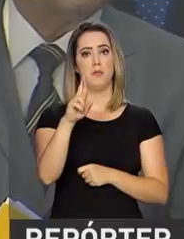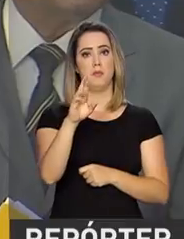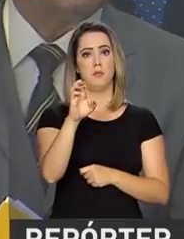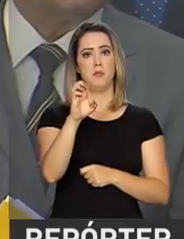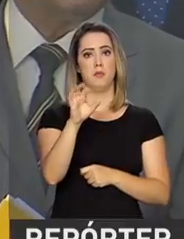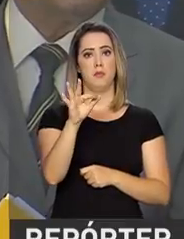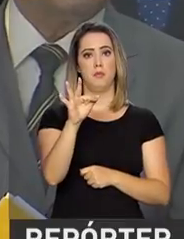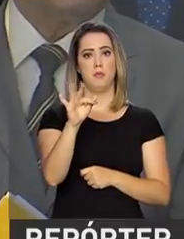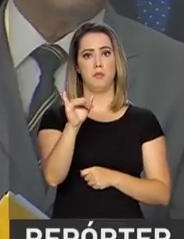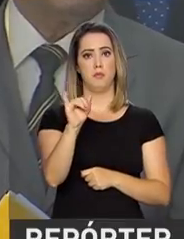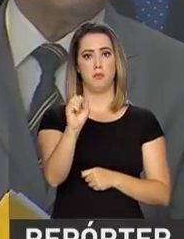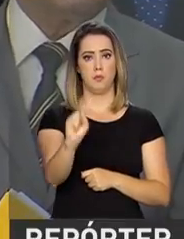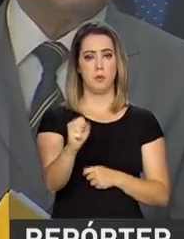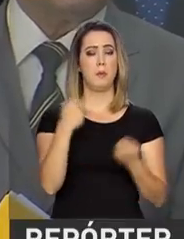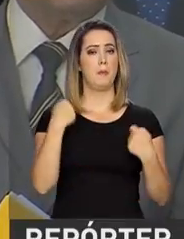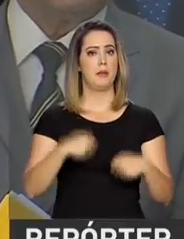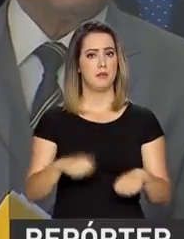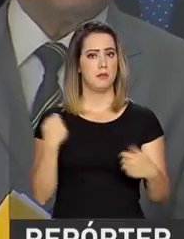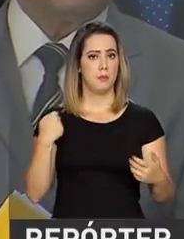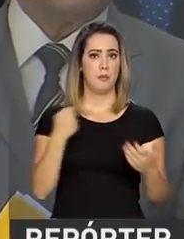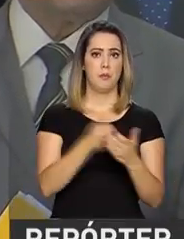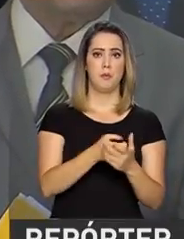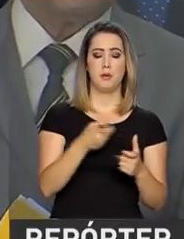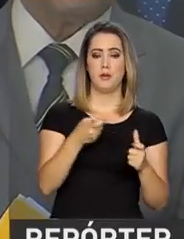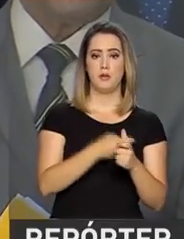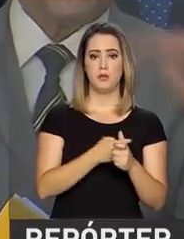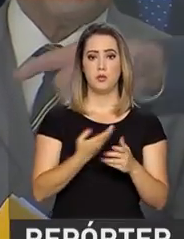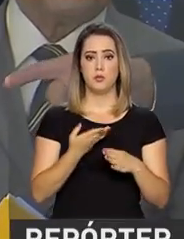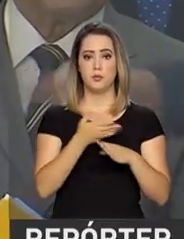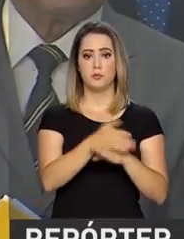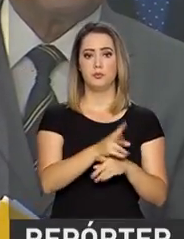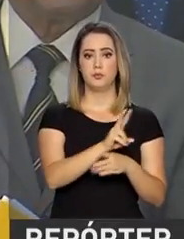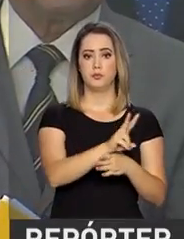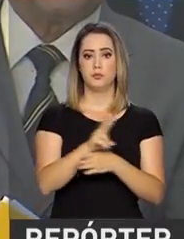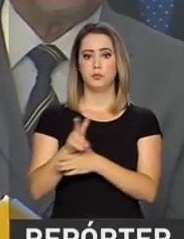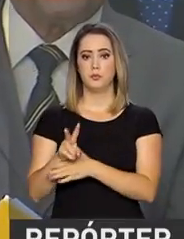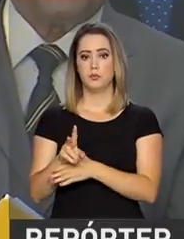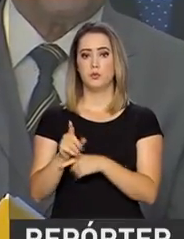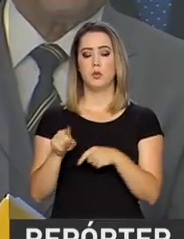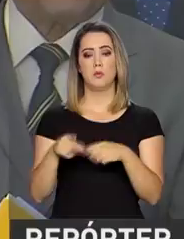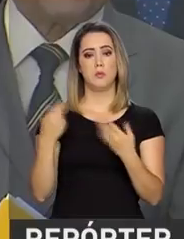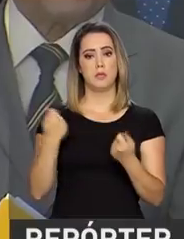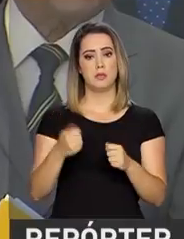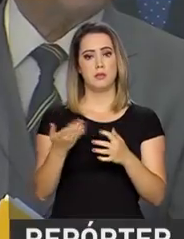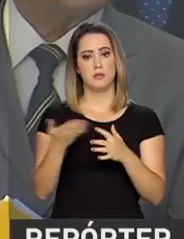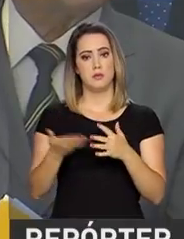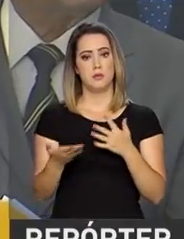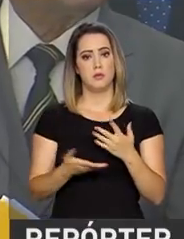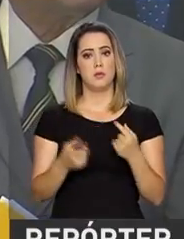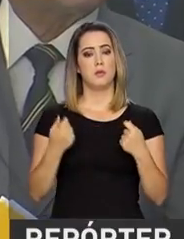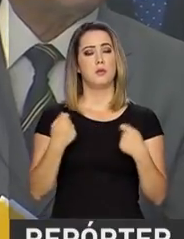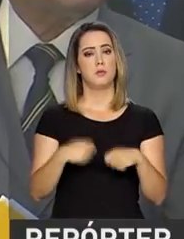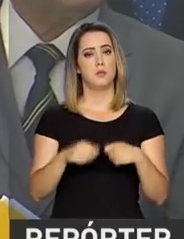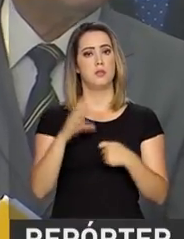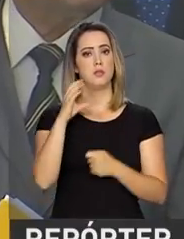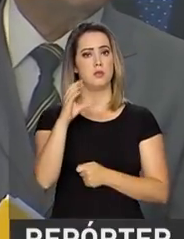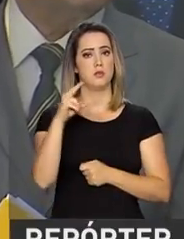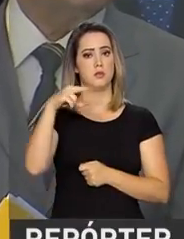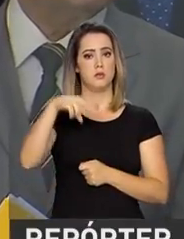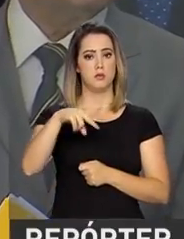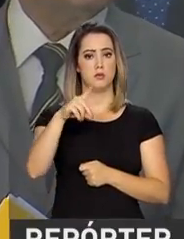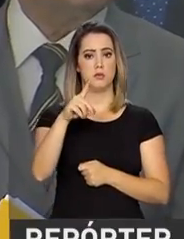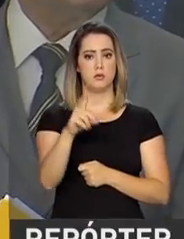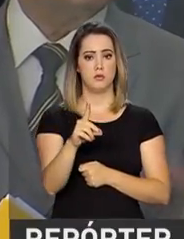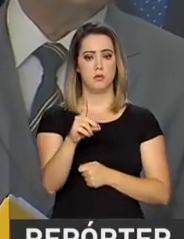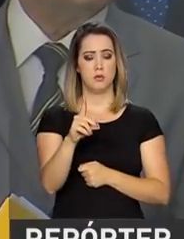regulariza as empresas para poderem ter acesso aos financiamentos. Então, não adianta. Aí tem o financiamento, pronto, mas não tem CND. Então, ou se